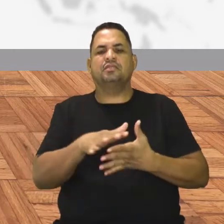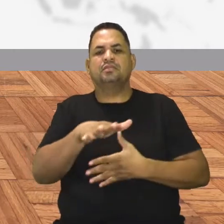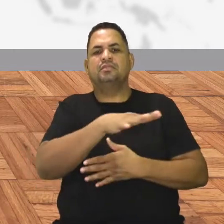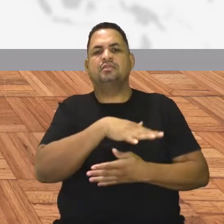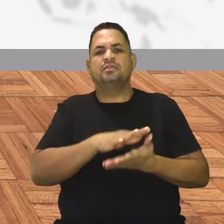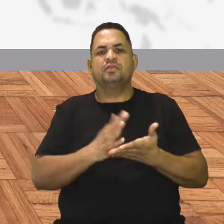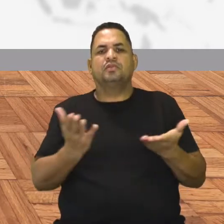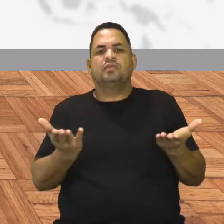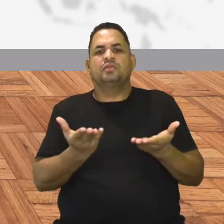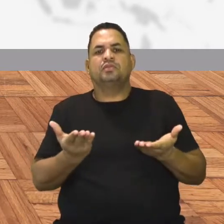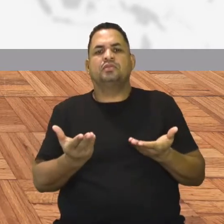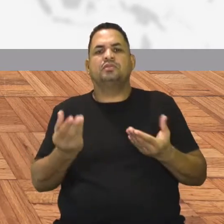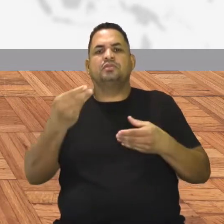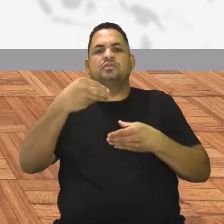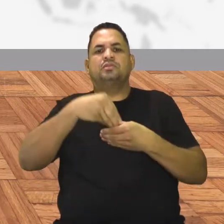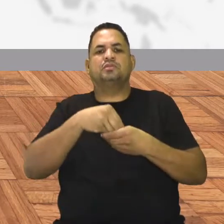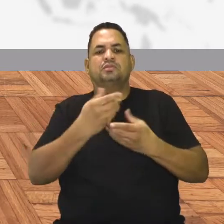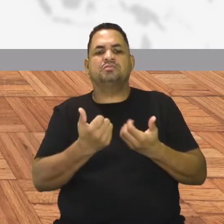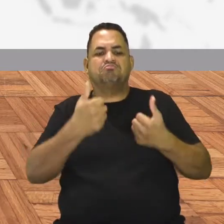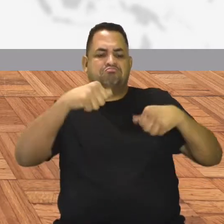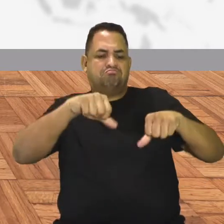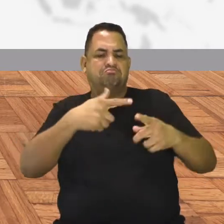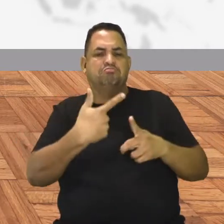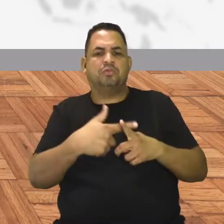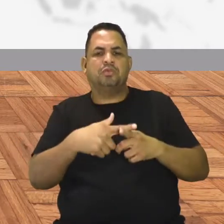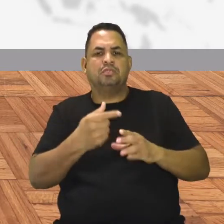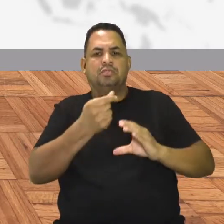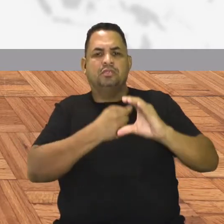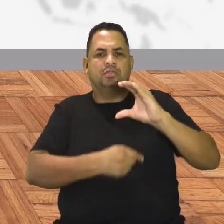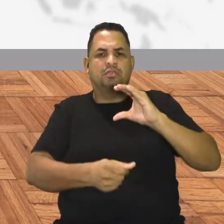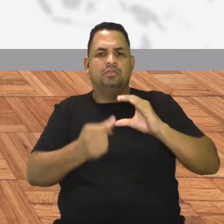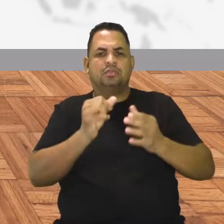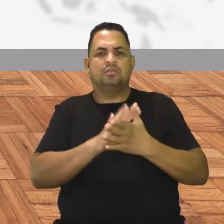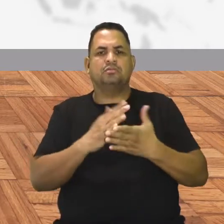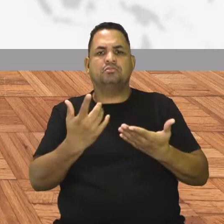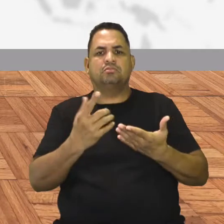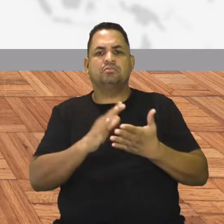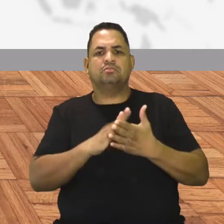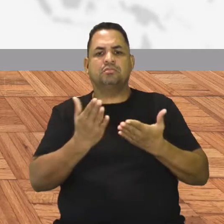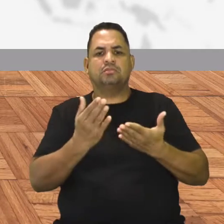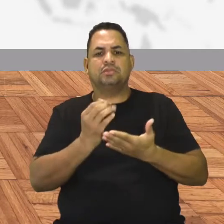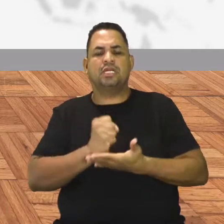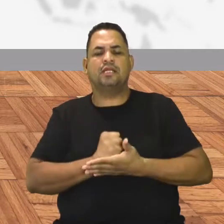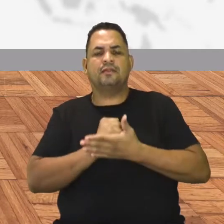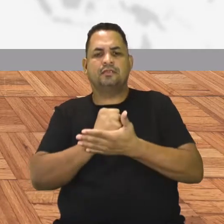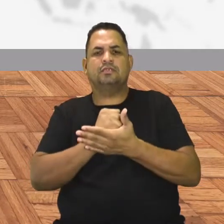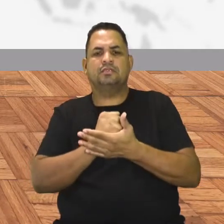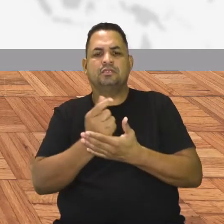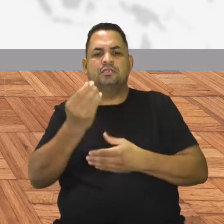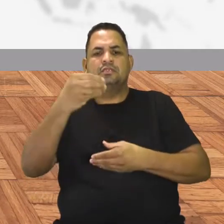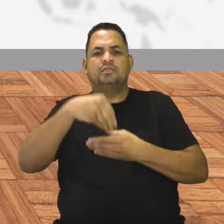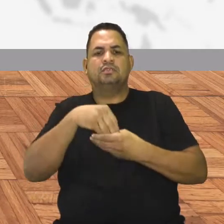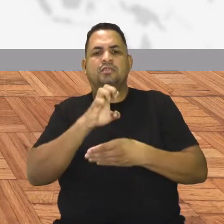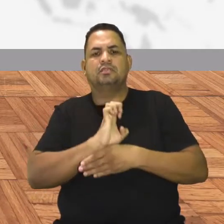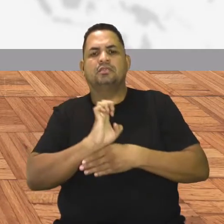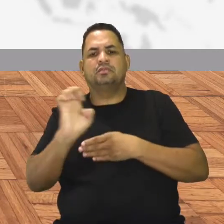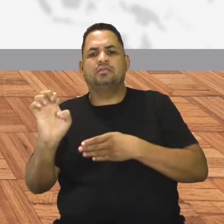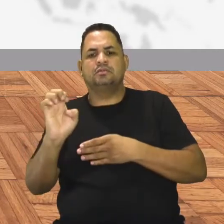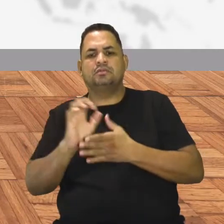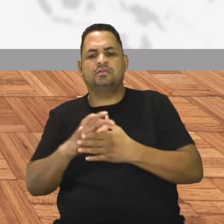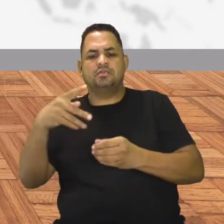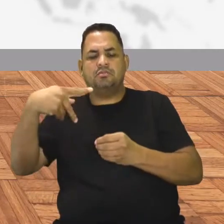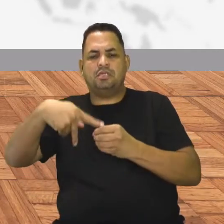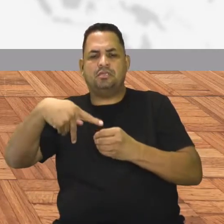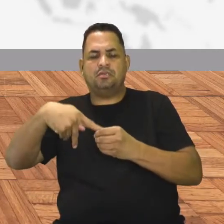e hoje está dentro da crise dela devido ao capitalismo, porque a Venezuela ela se sustenta dentro da exportação de